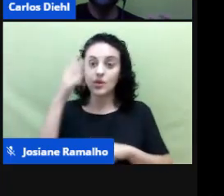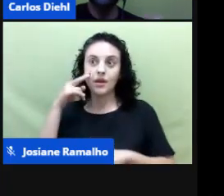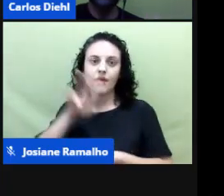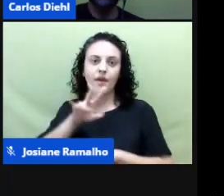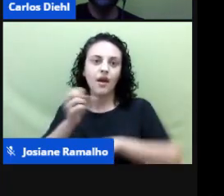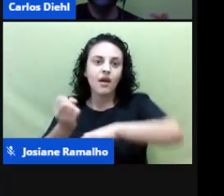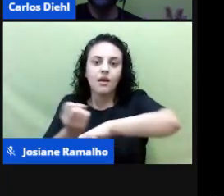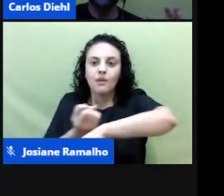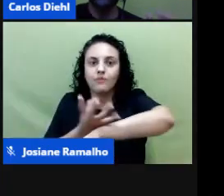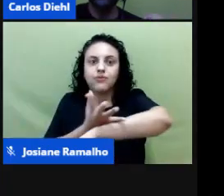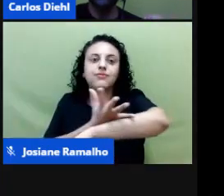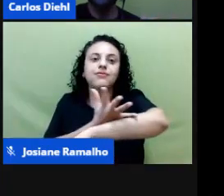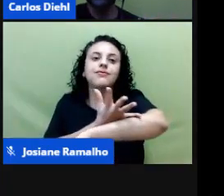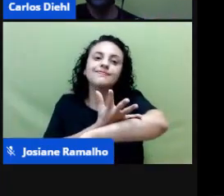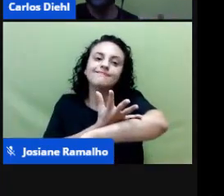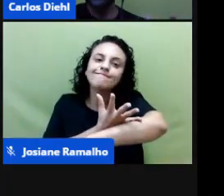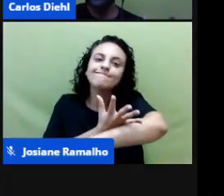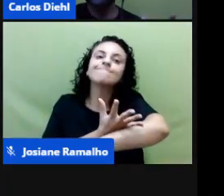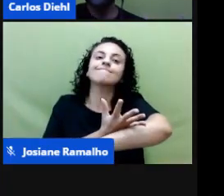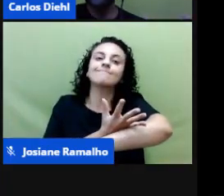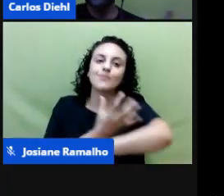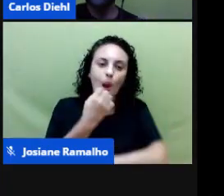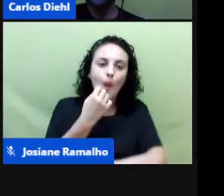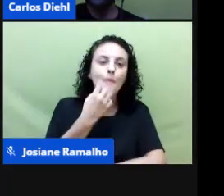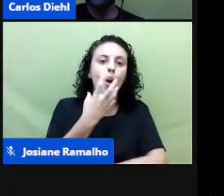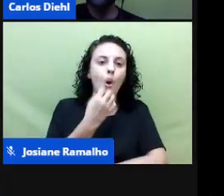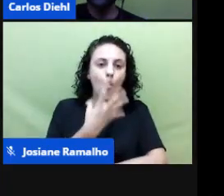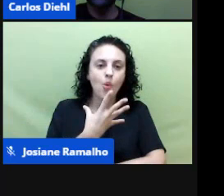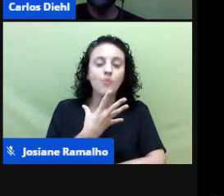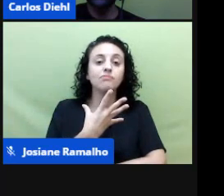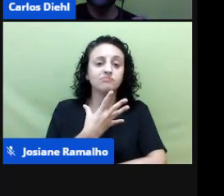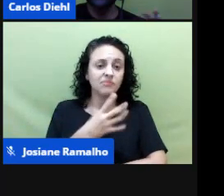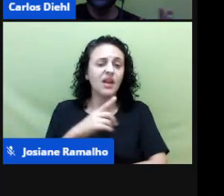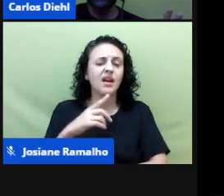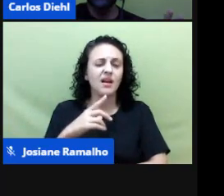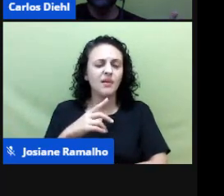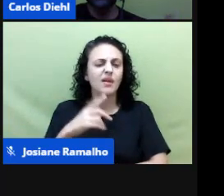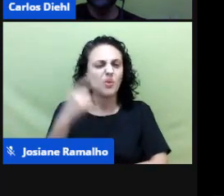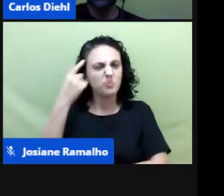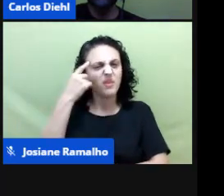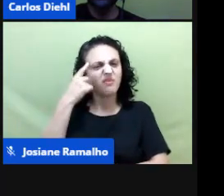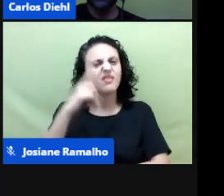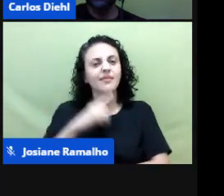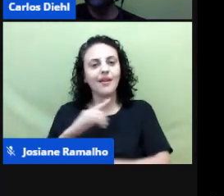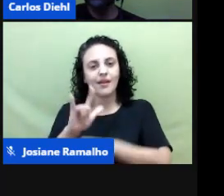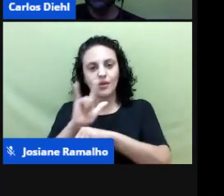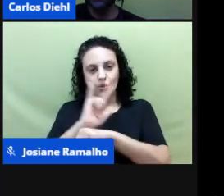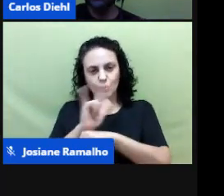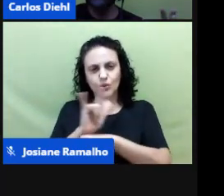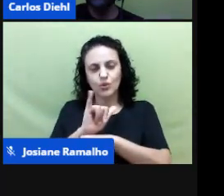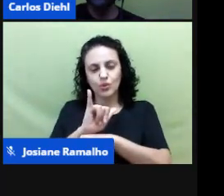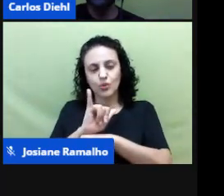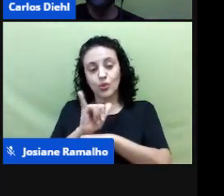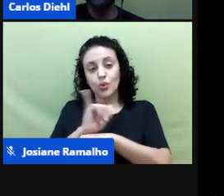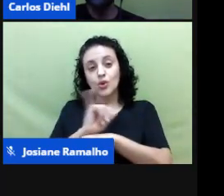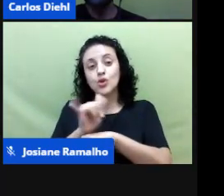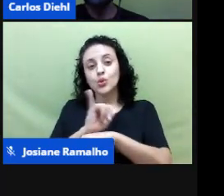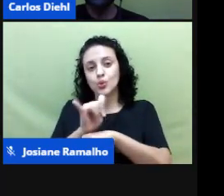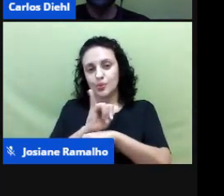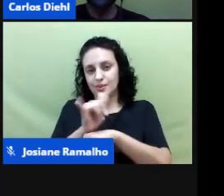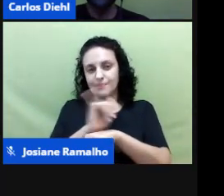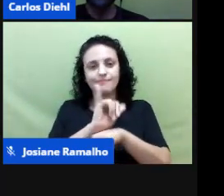puder assistir. Acho que tem na íntegra no YouTube, inclusive legendado, lindíssimo.